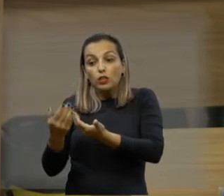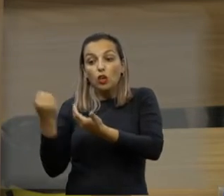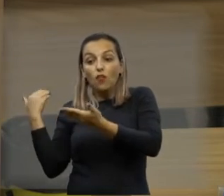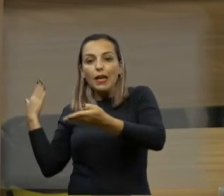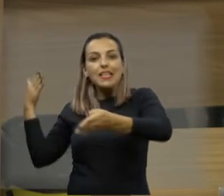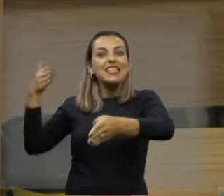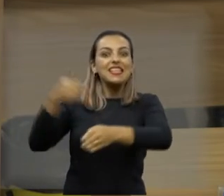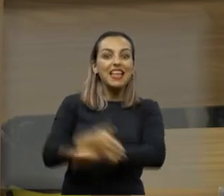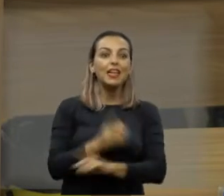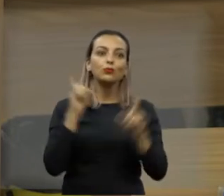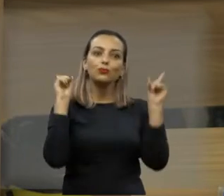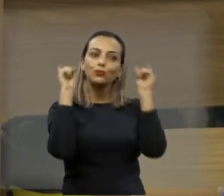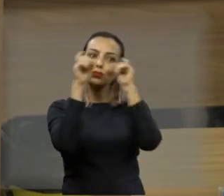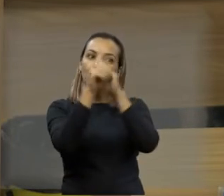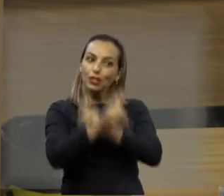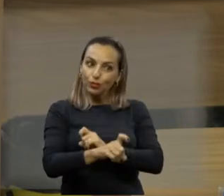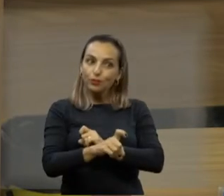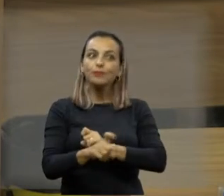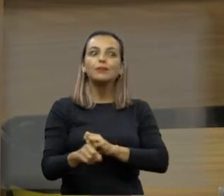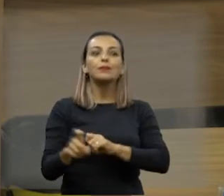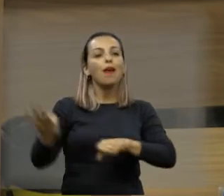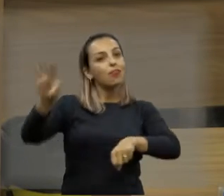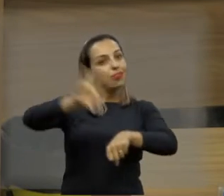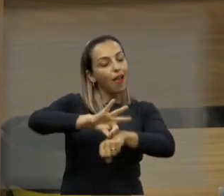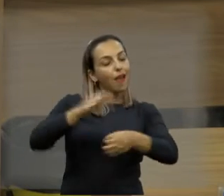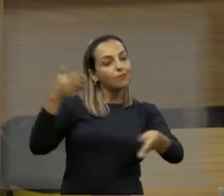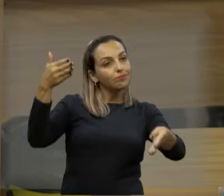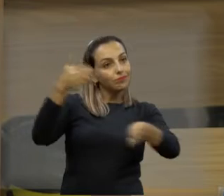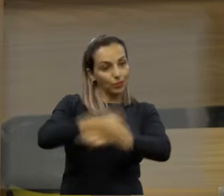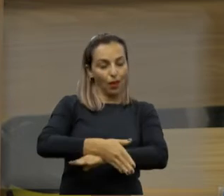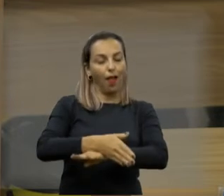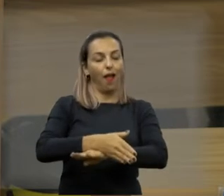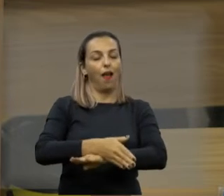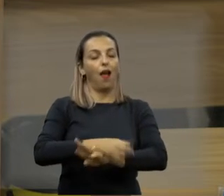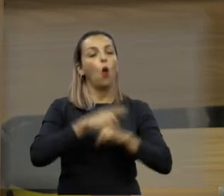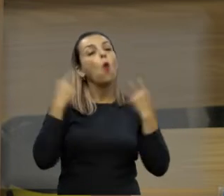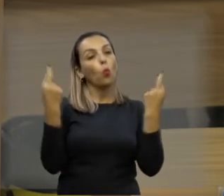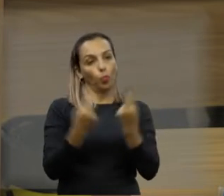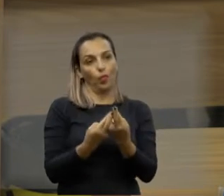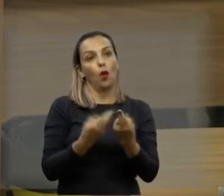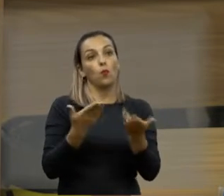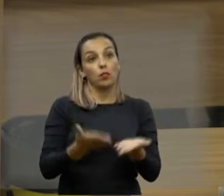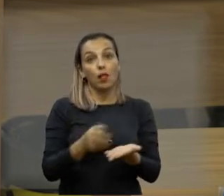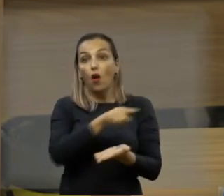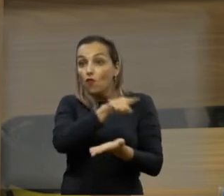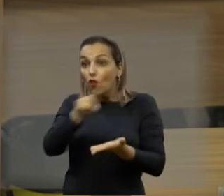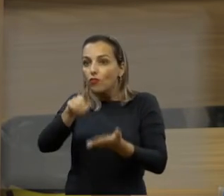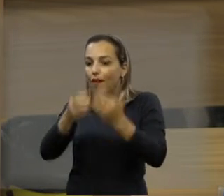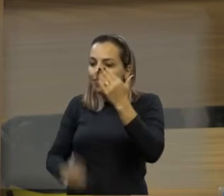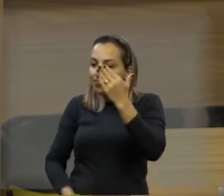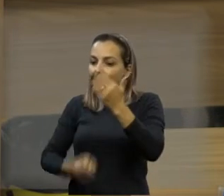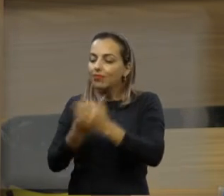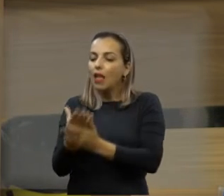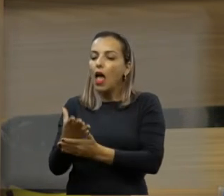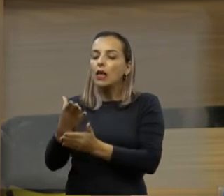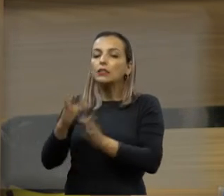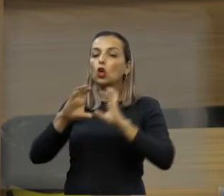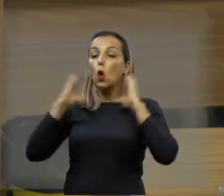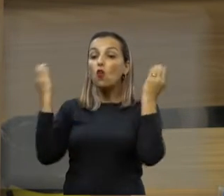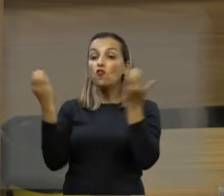participar das reuniões sem trás e eu acho que vocês foram muito felizes quando vocês criaram subir